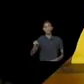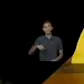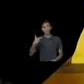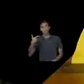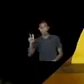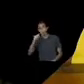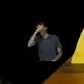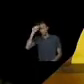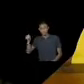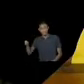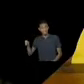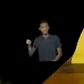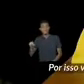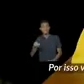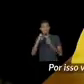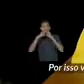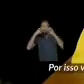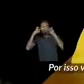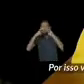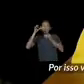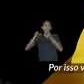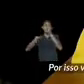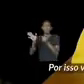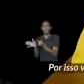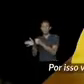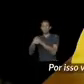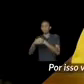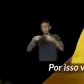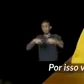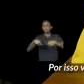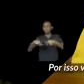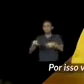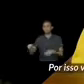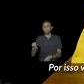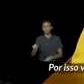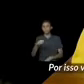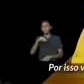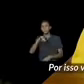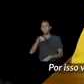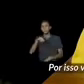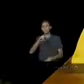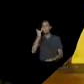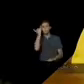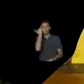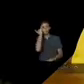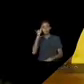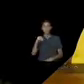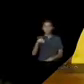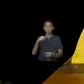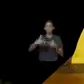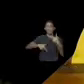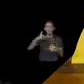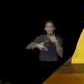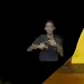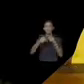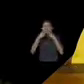aqui foi reclamar na justiça. Por isso você não vai mais aparecer no nosso comercial, candidato mimimi. Esse aqui